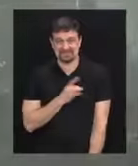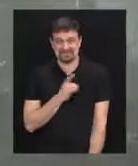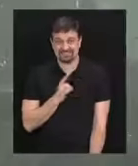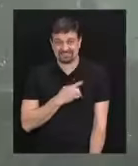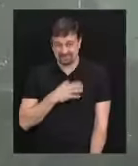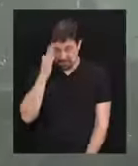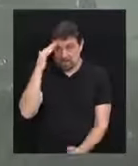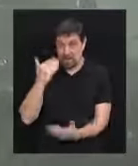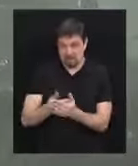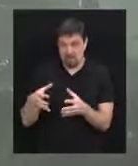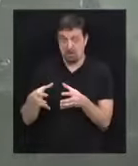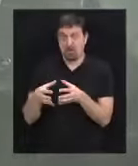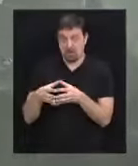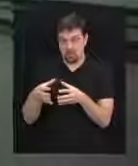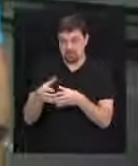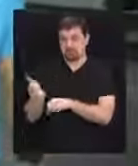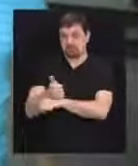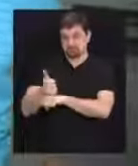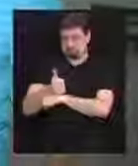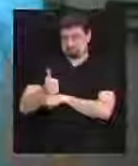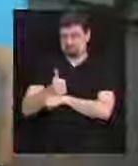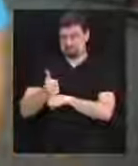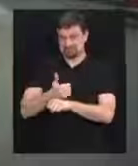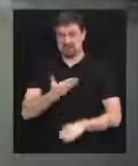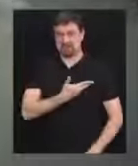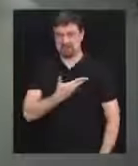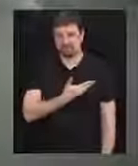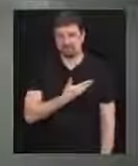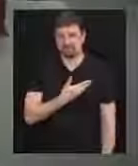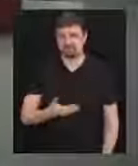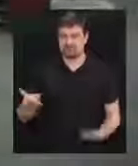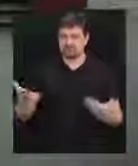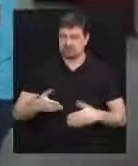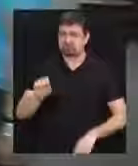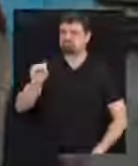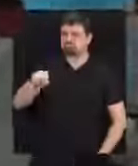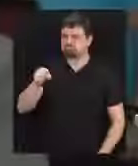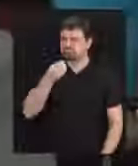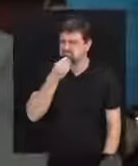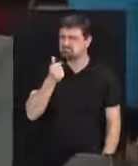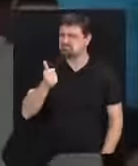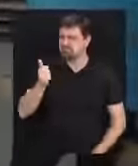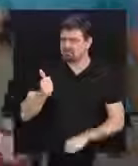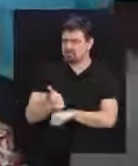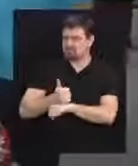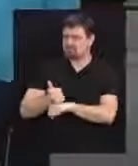Na minha equipe, em todos os meus amigos. Agora sim, mandou bem pra caramba.